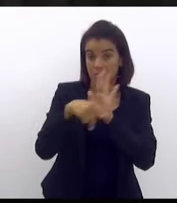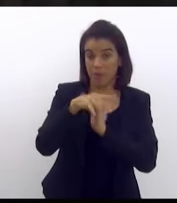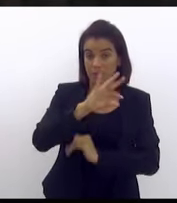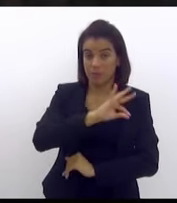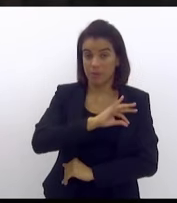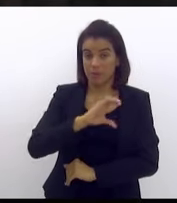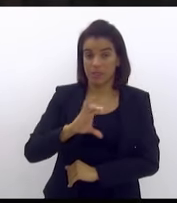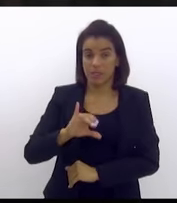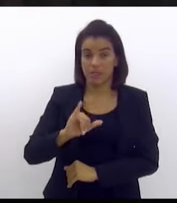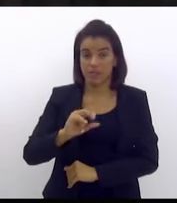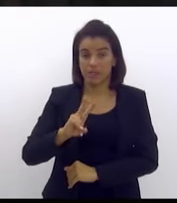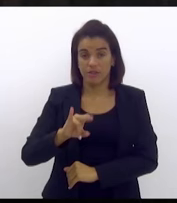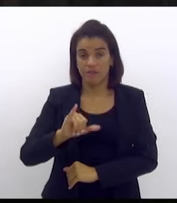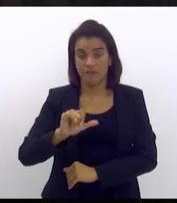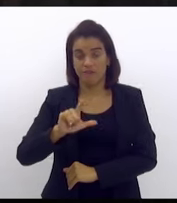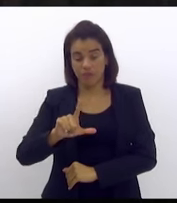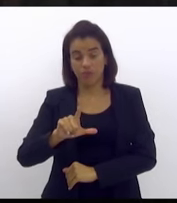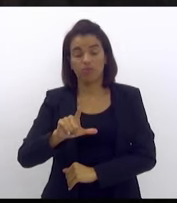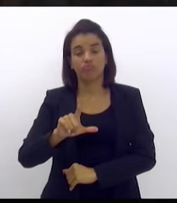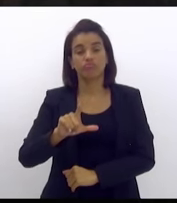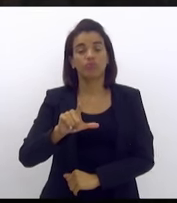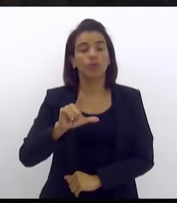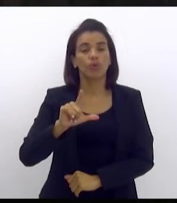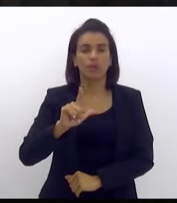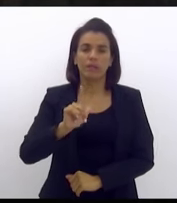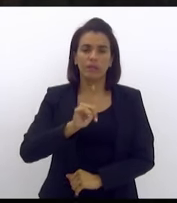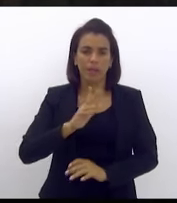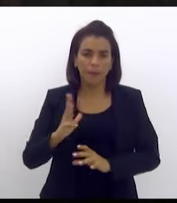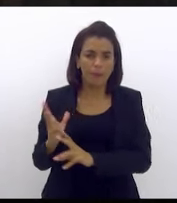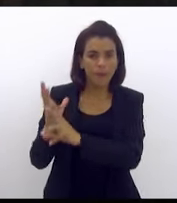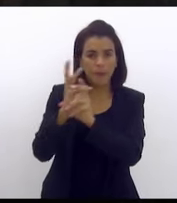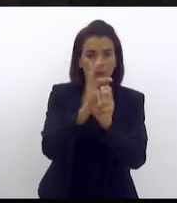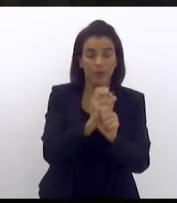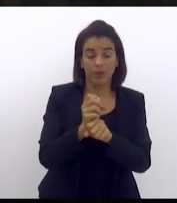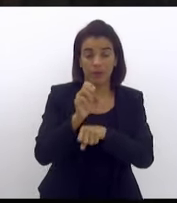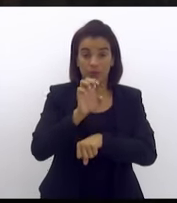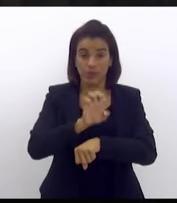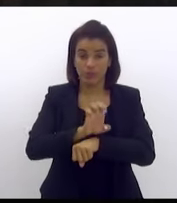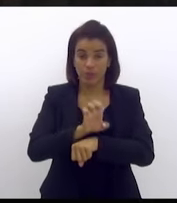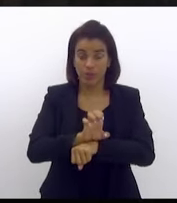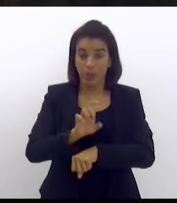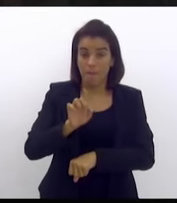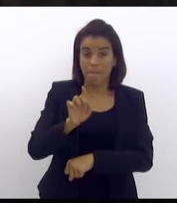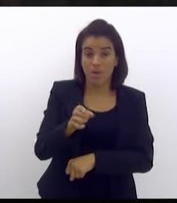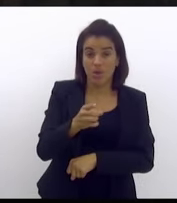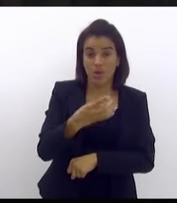Civil, nós temos, em nosso estado,